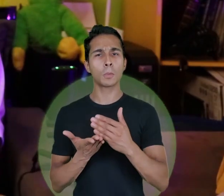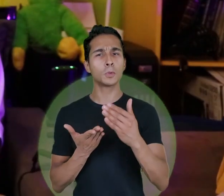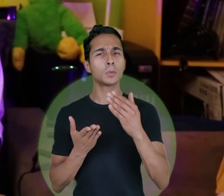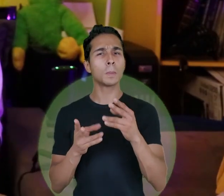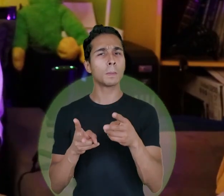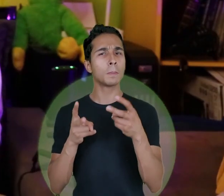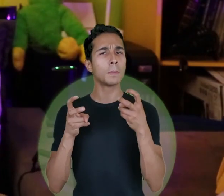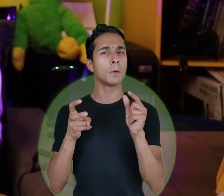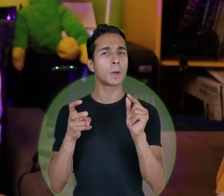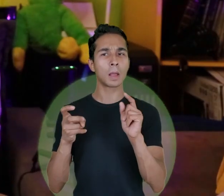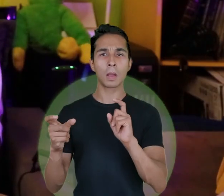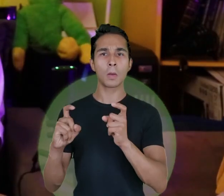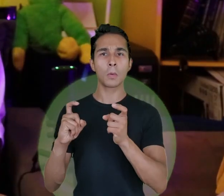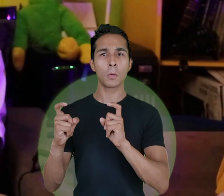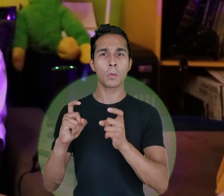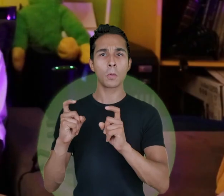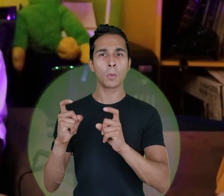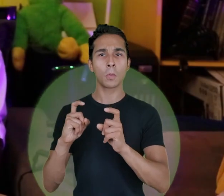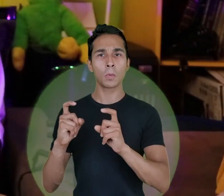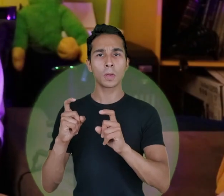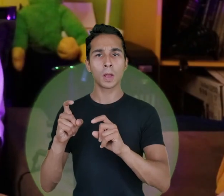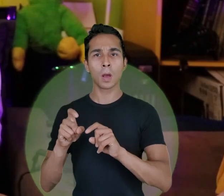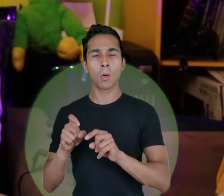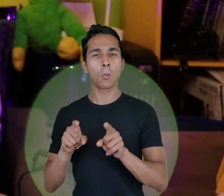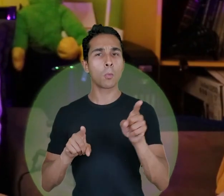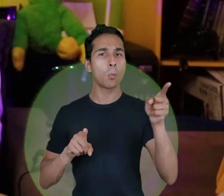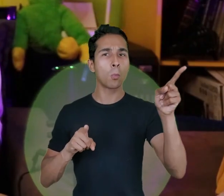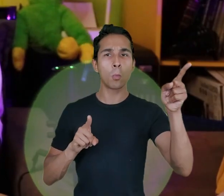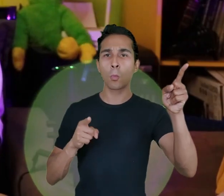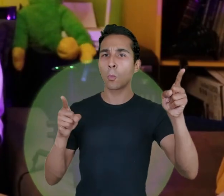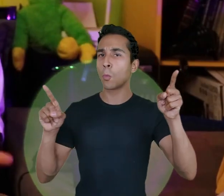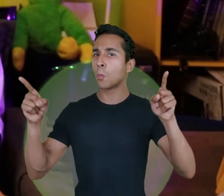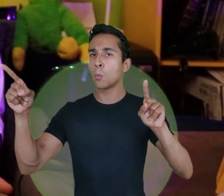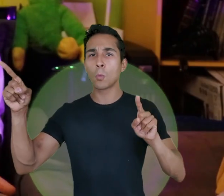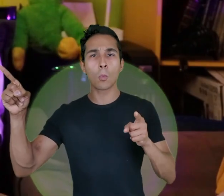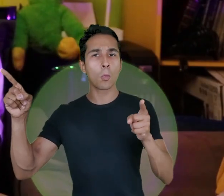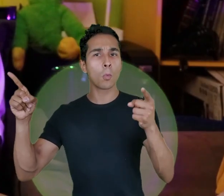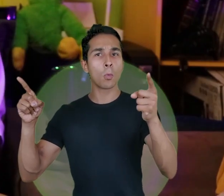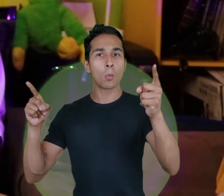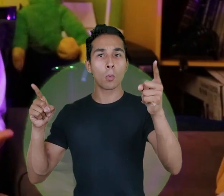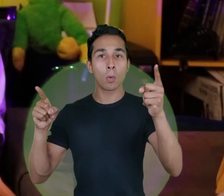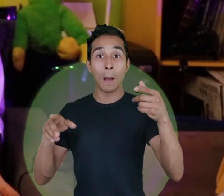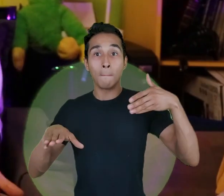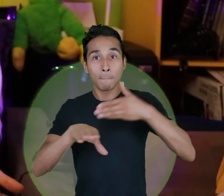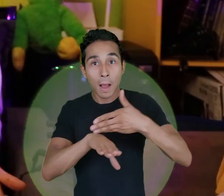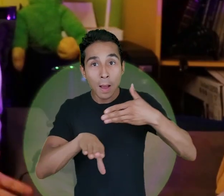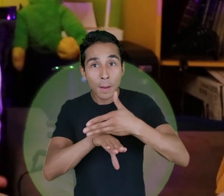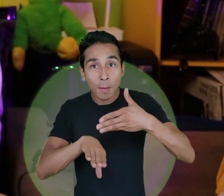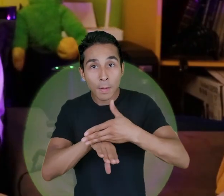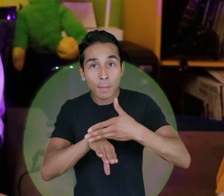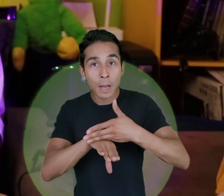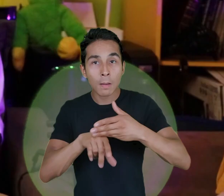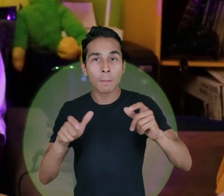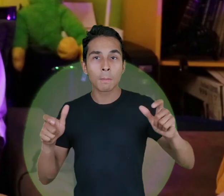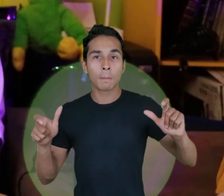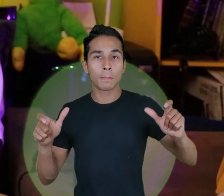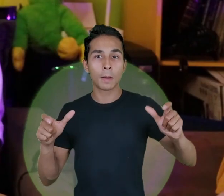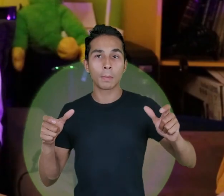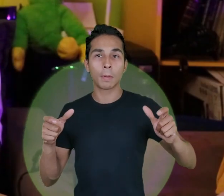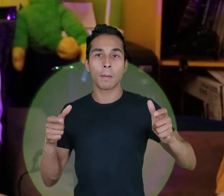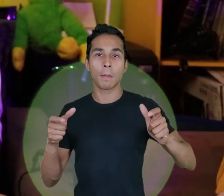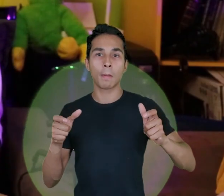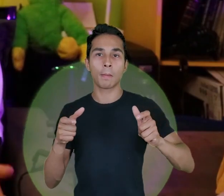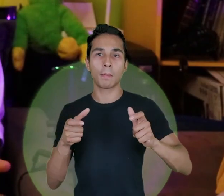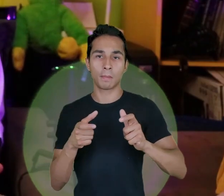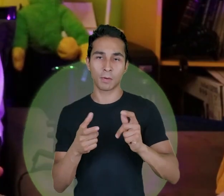elas começaram a ser descentralizadas, né, ir para as quebradas aí, a gente teve um número muito pequeno de pessoas que foram adeptas ou que participaram